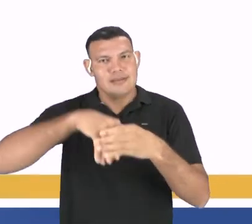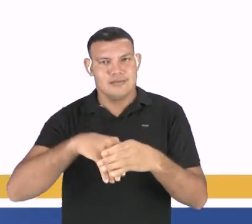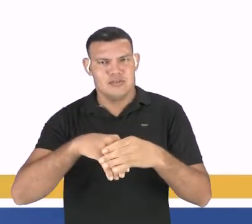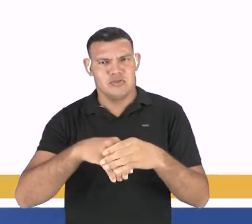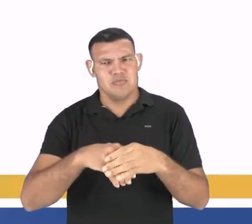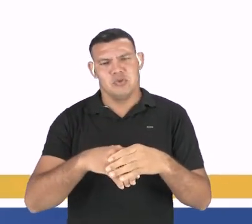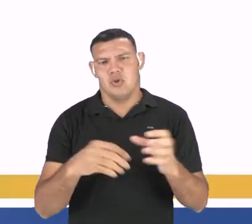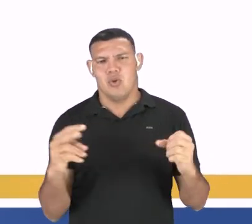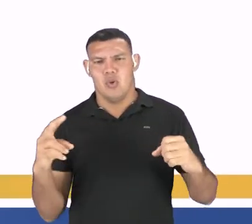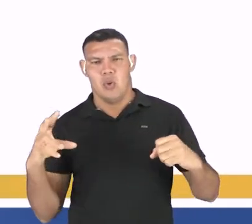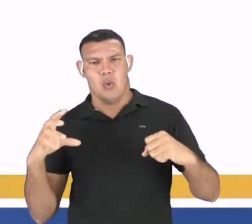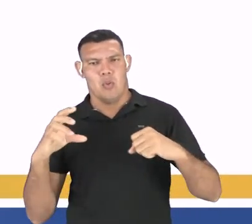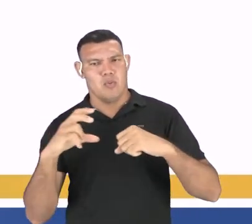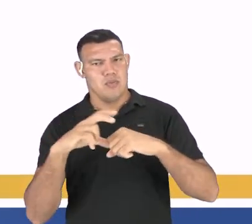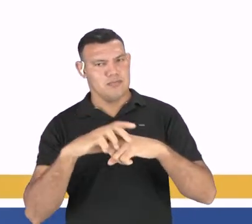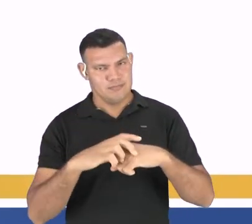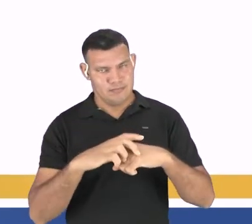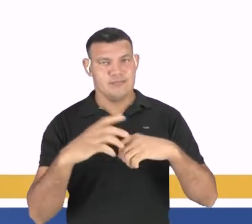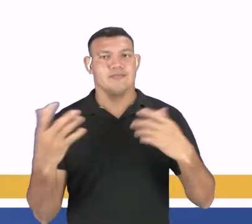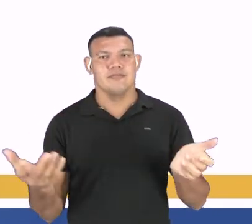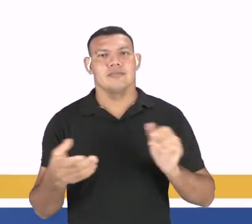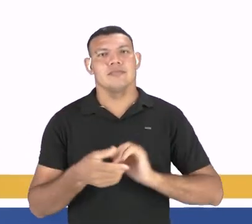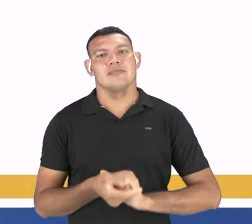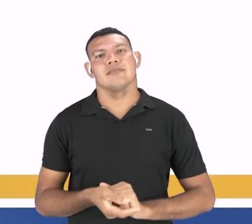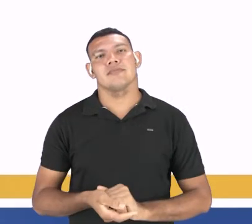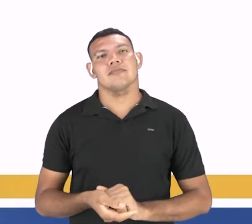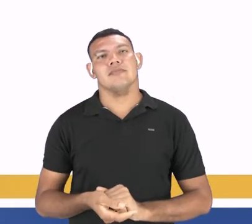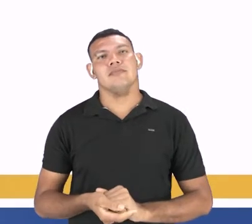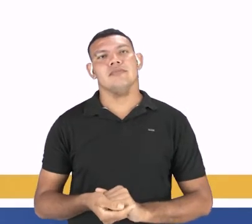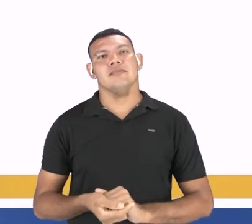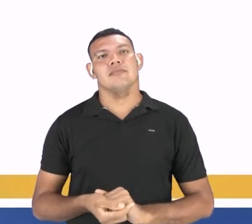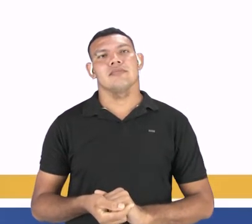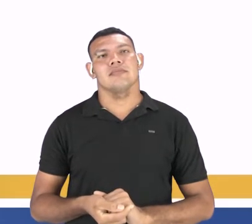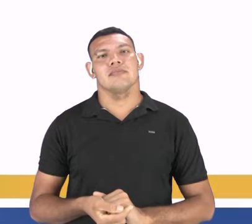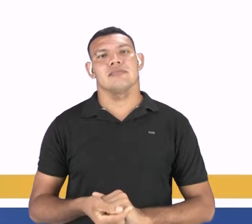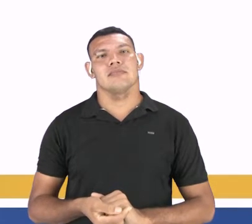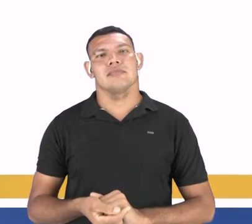e aí nós verificamos se a somos nós somos recombinantes